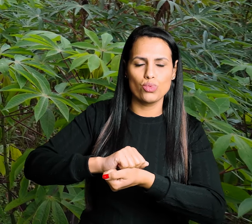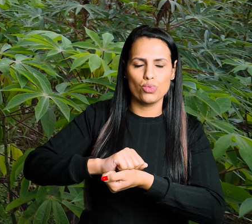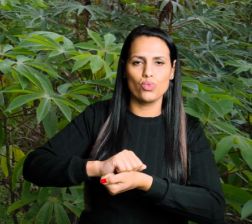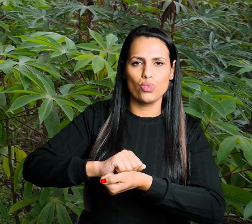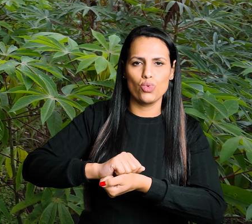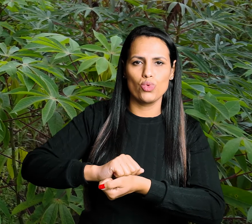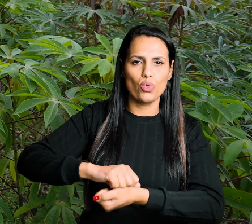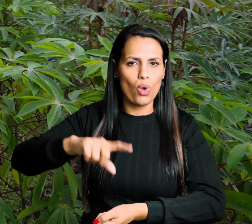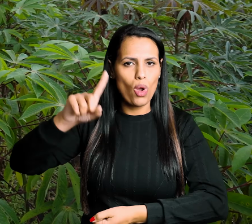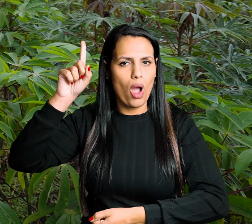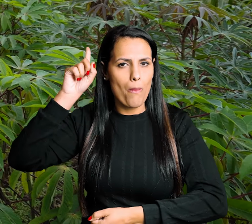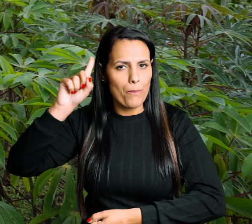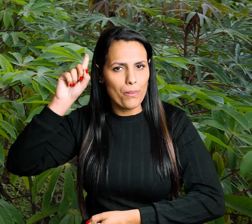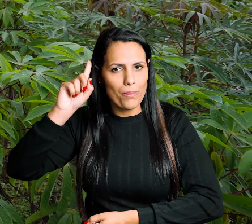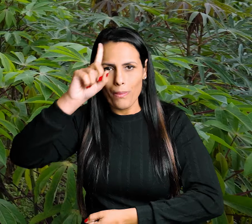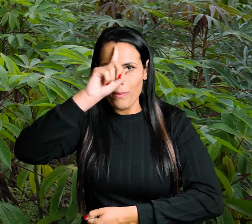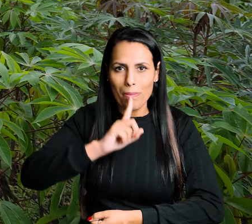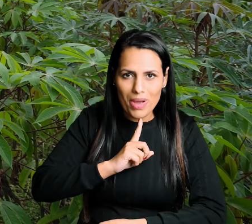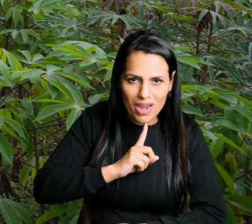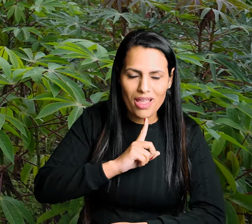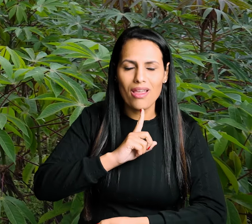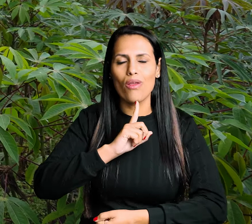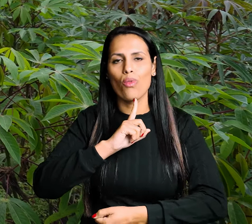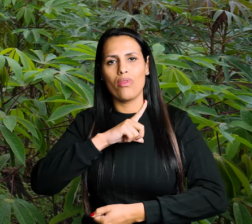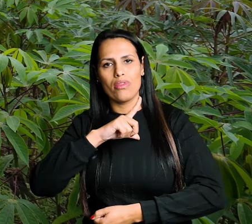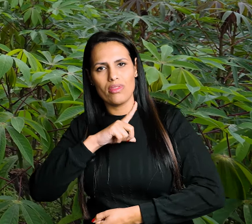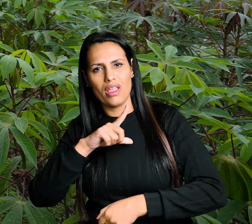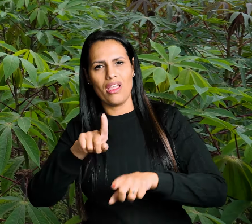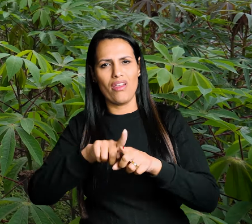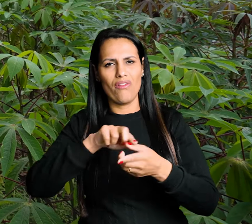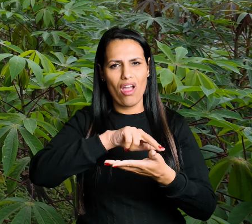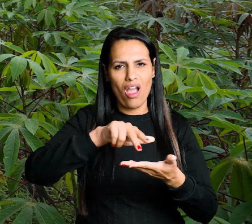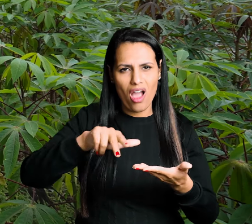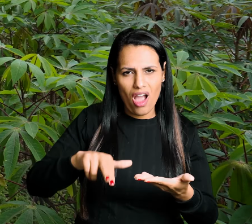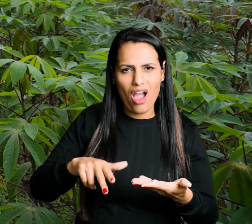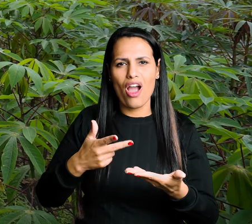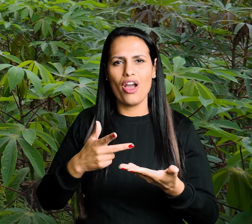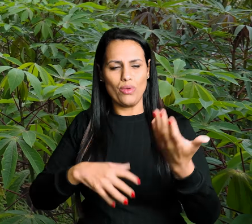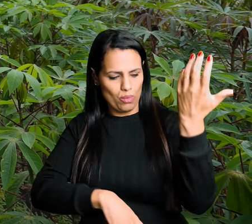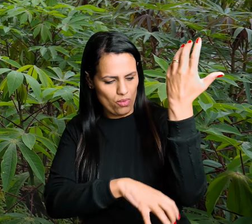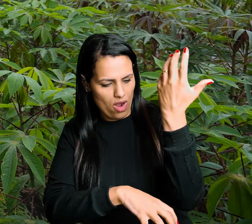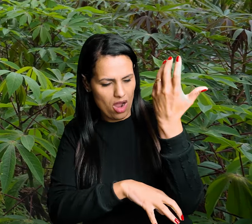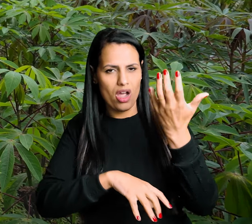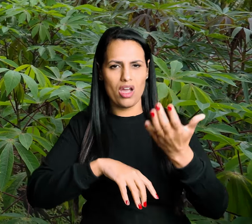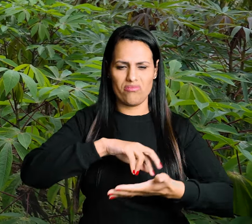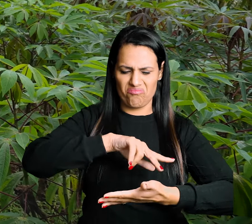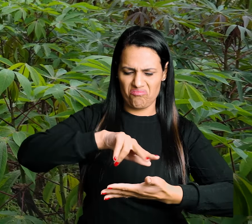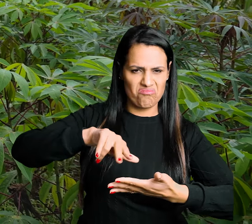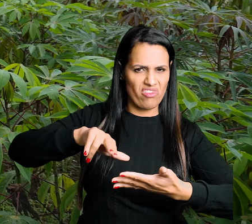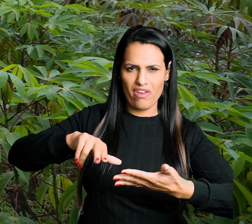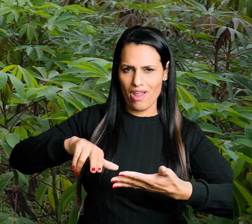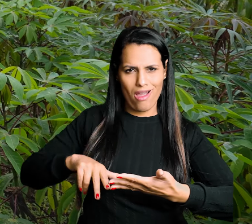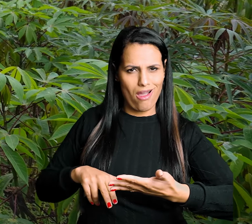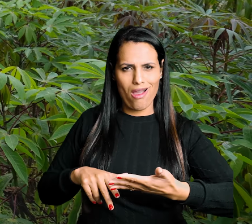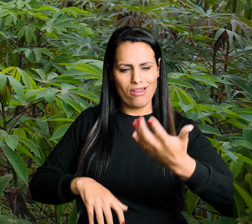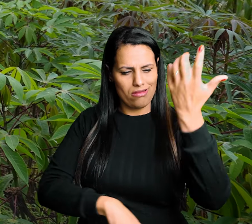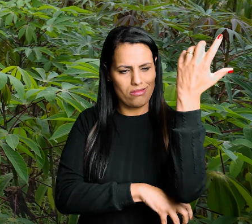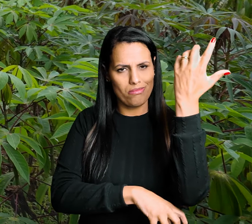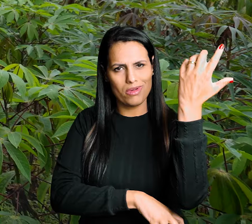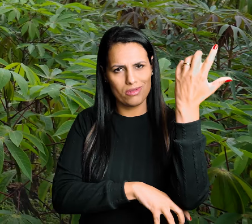da amarela, tenho da vassourinha, tenho a mandioca pão, que é uma mandioca que